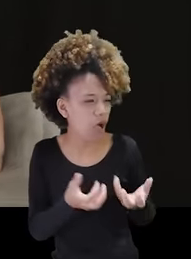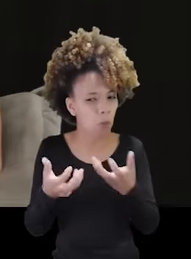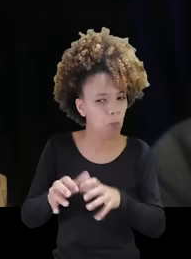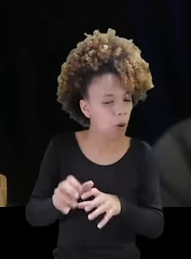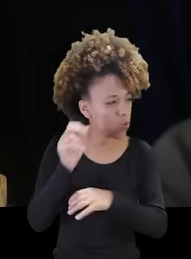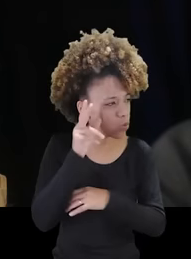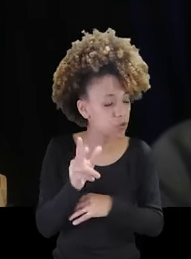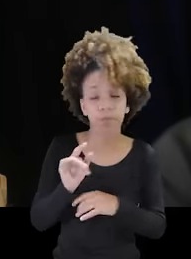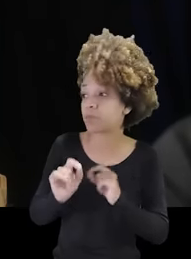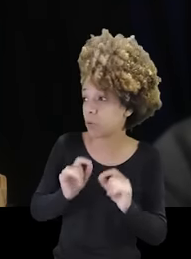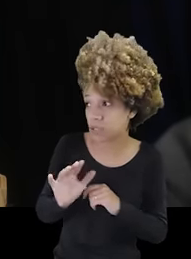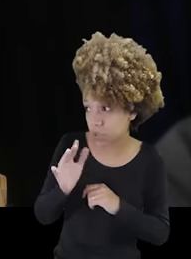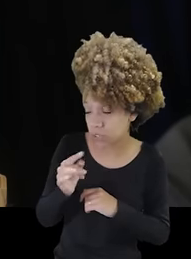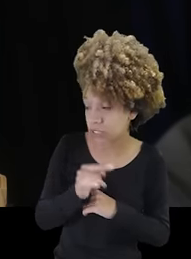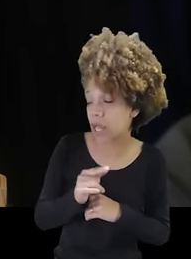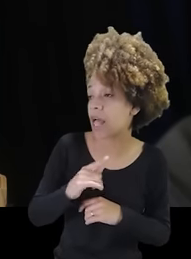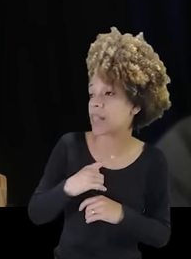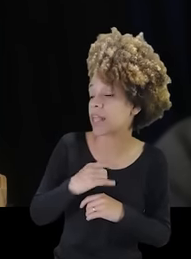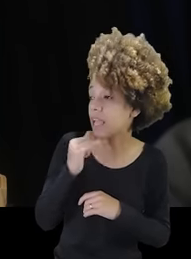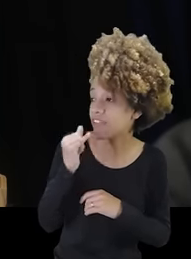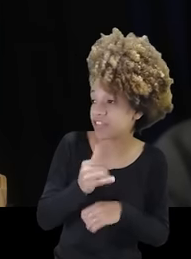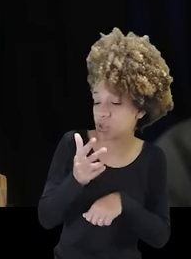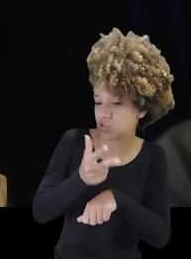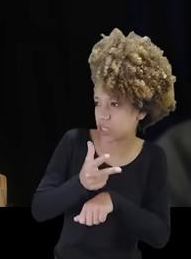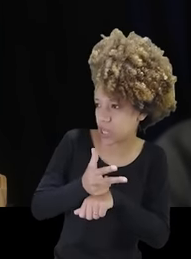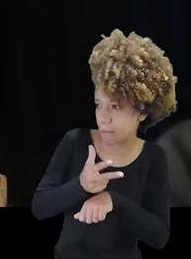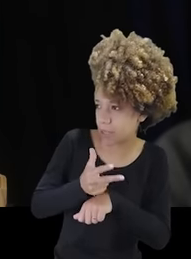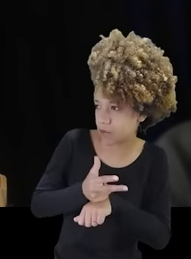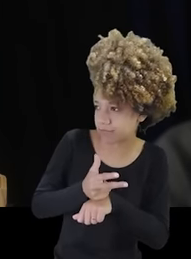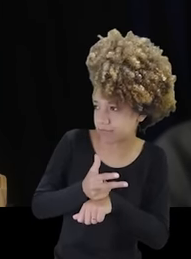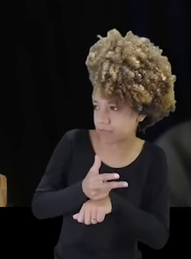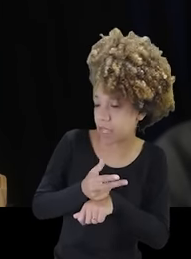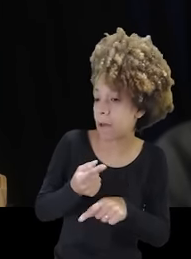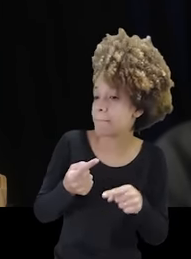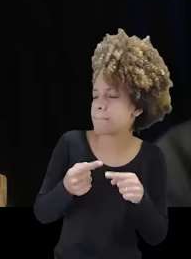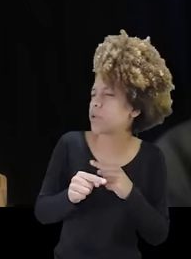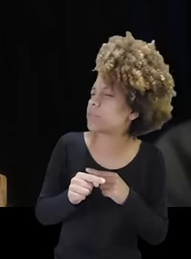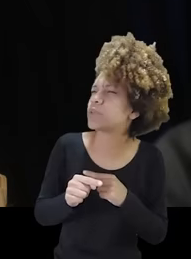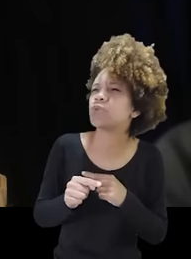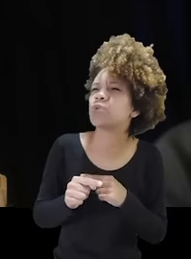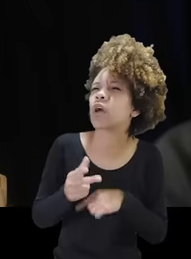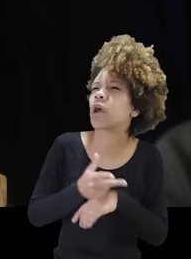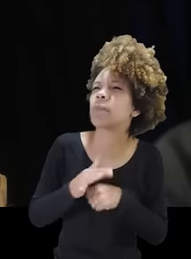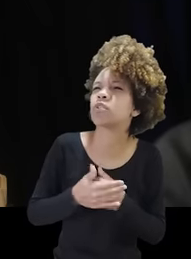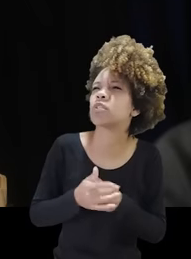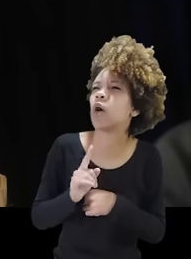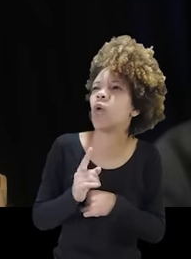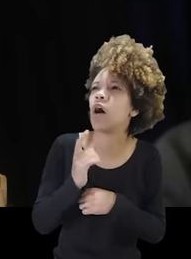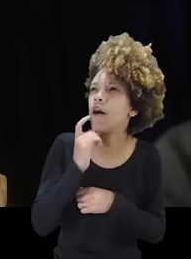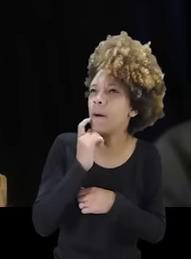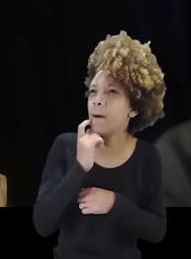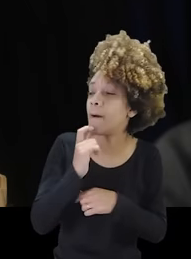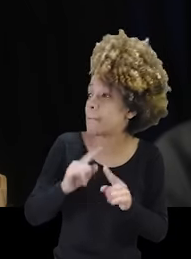coisas culturais que acontece muito tem bastante aviso de câmera que proibido né proibido câmera escondida mas